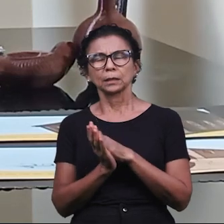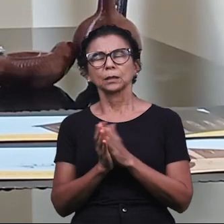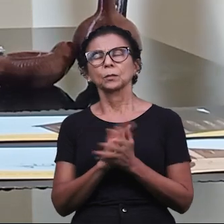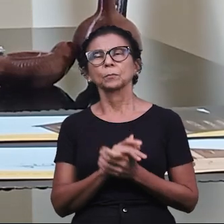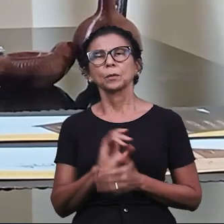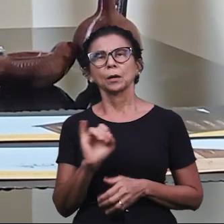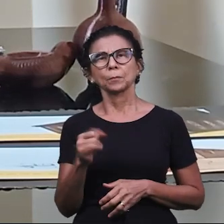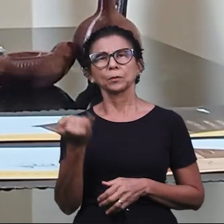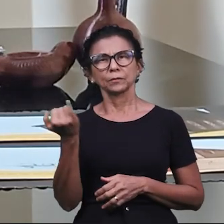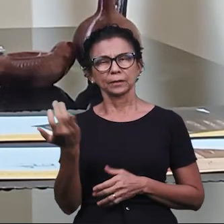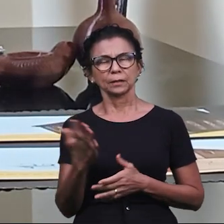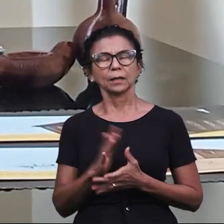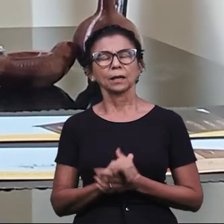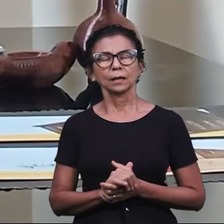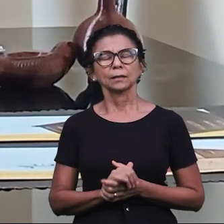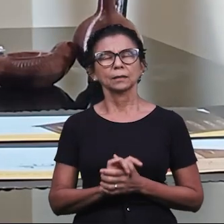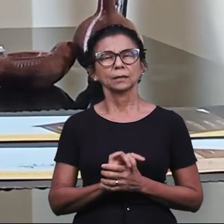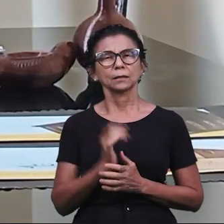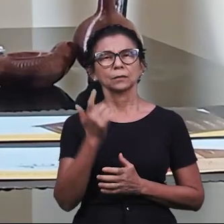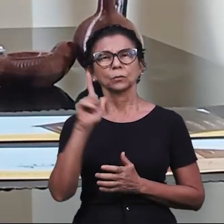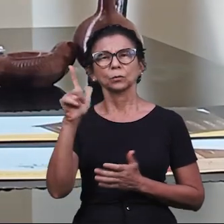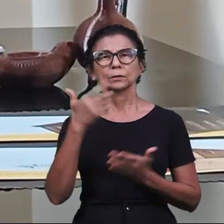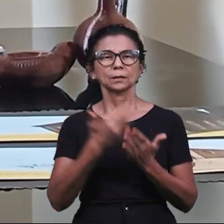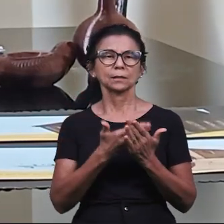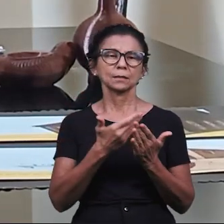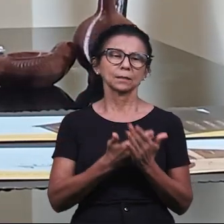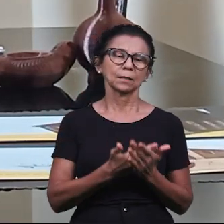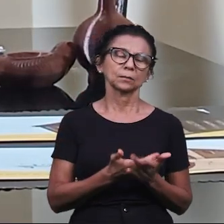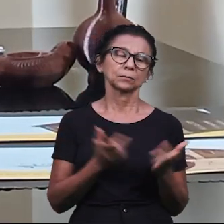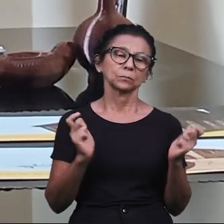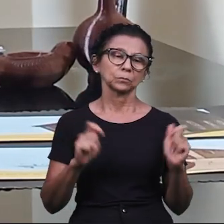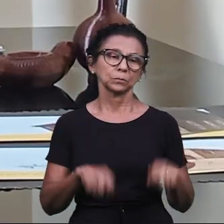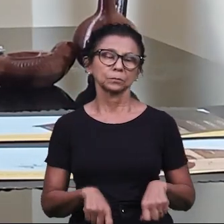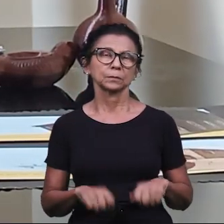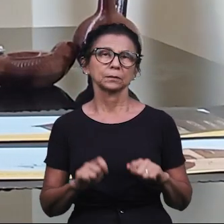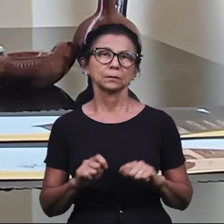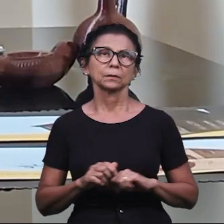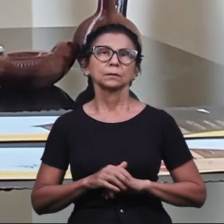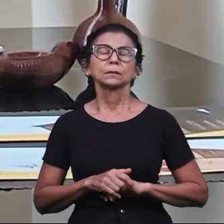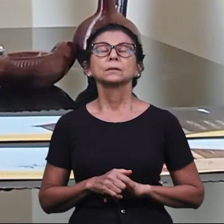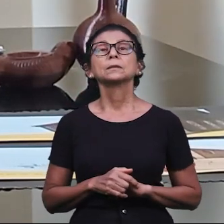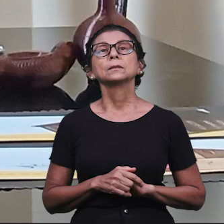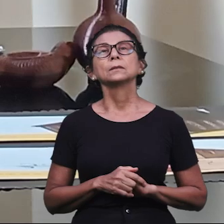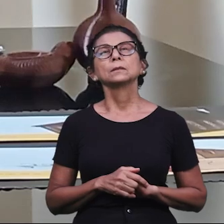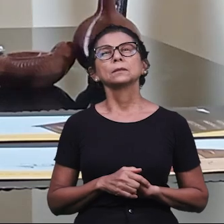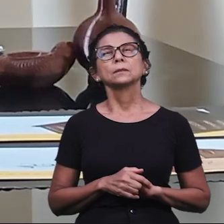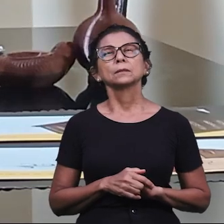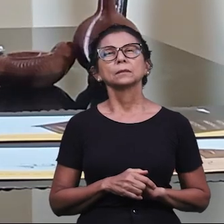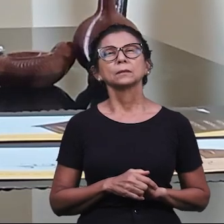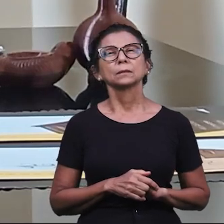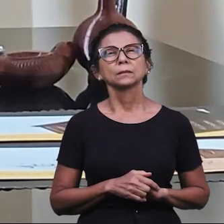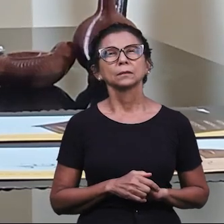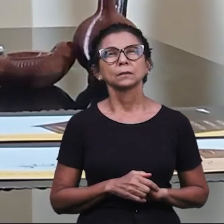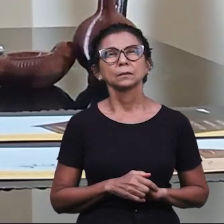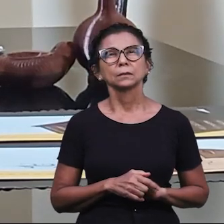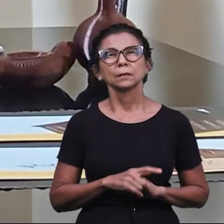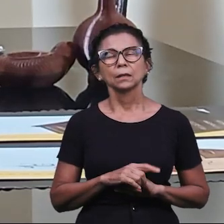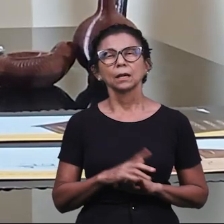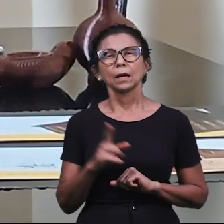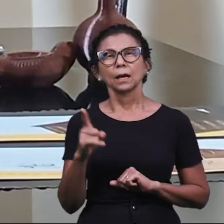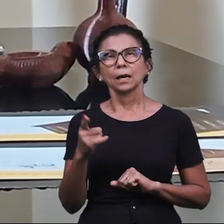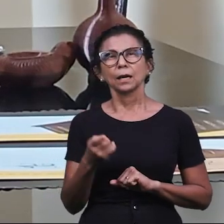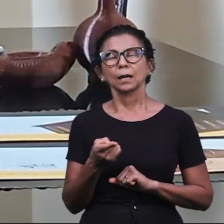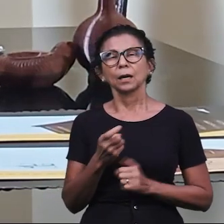utilizamos pictogramas semanalmente e é mais uma possibilidade. Eu coloquei aqui, como eu já tinha dito até em outra aula, numa